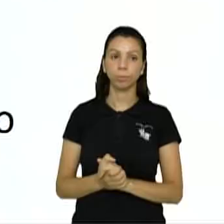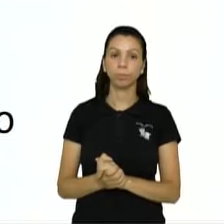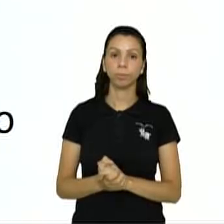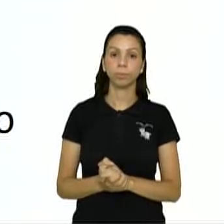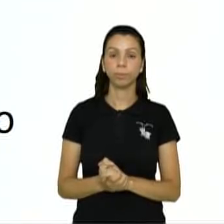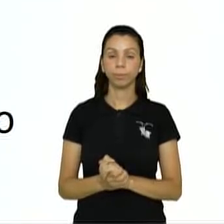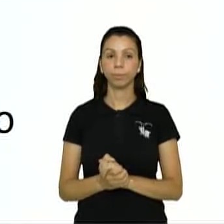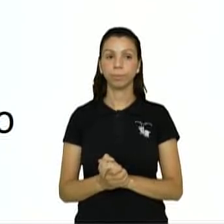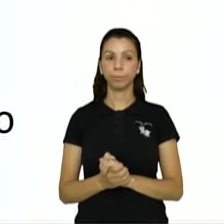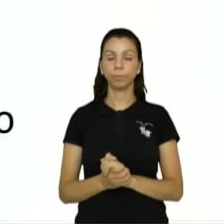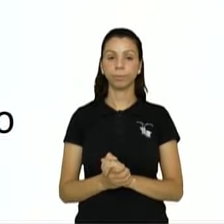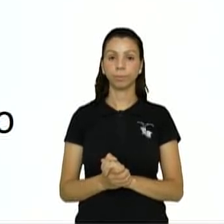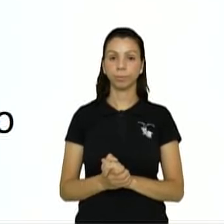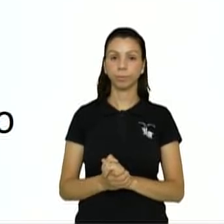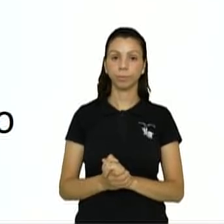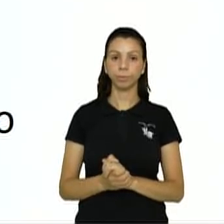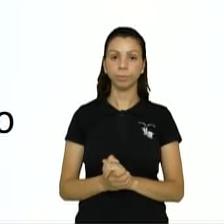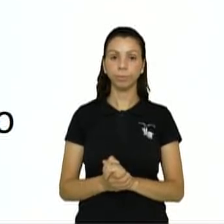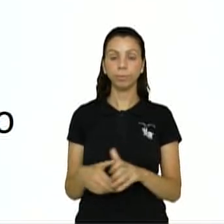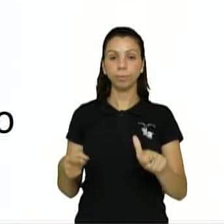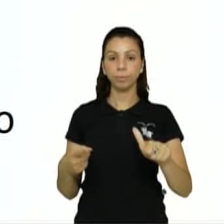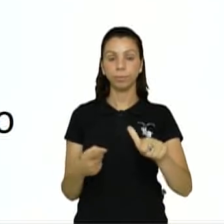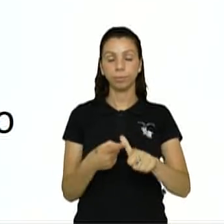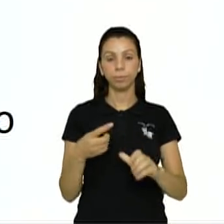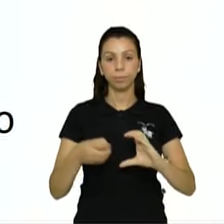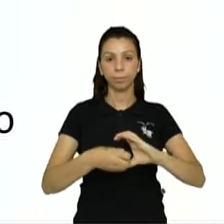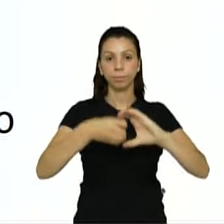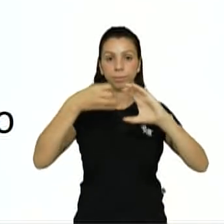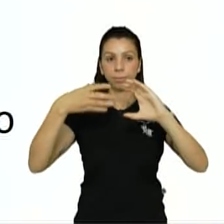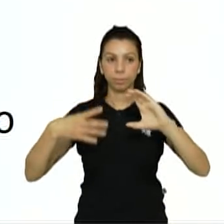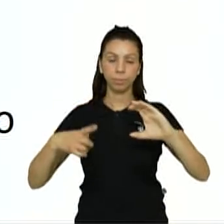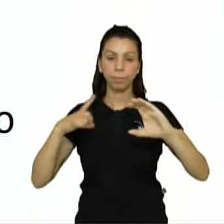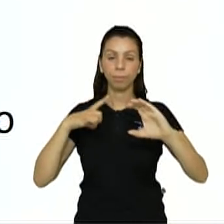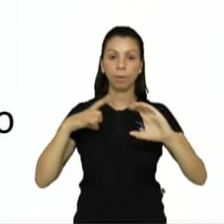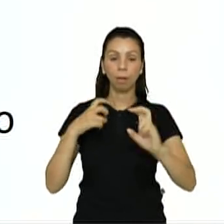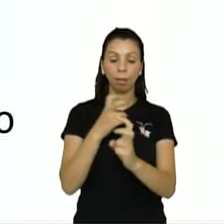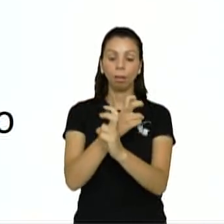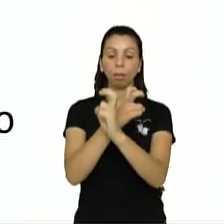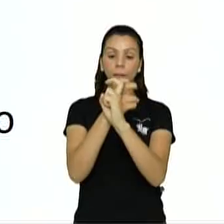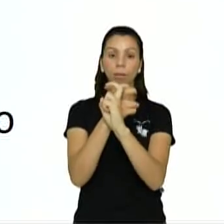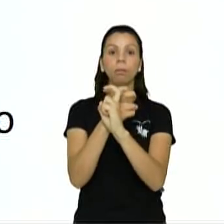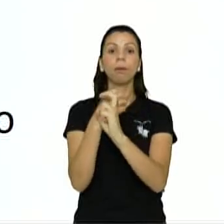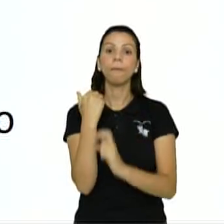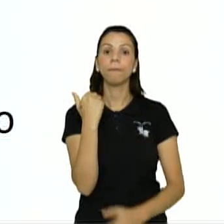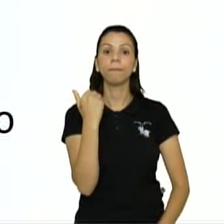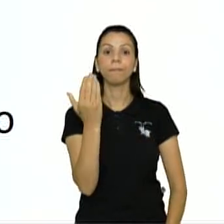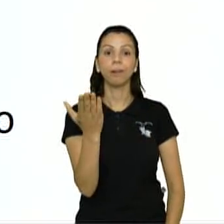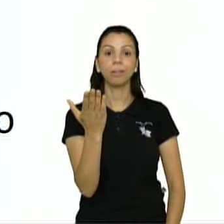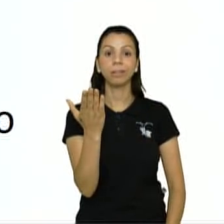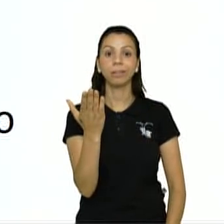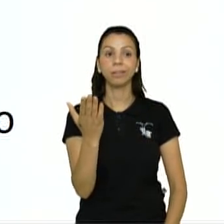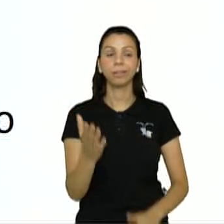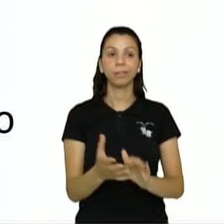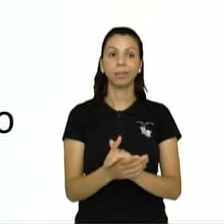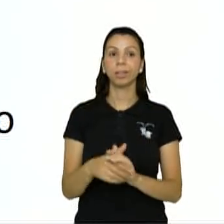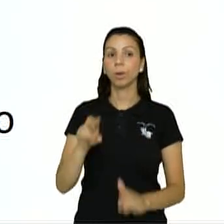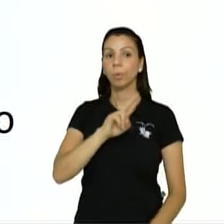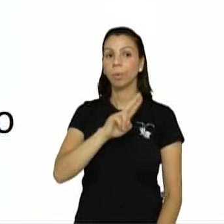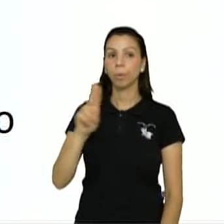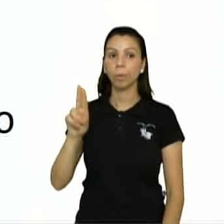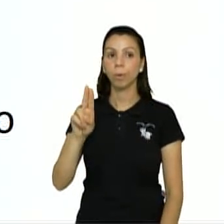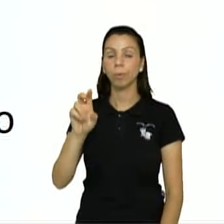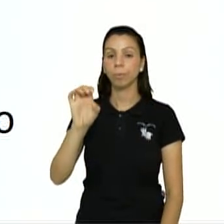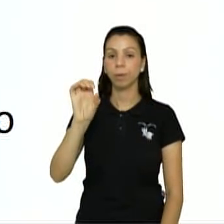é? A primeira característica deles é que eles têm um esqueleto externo, que a gente chama de